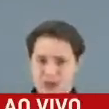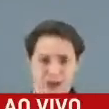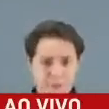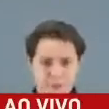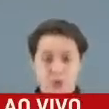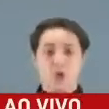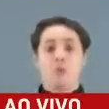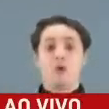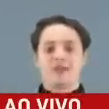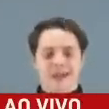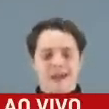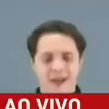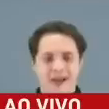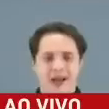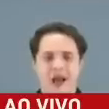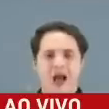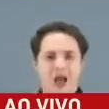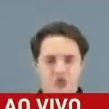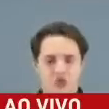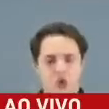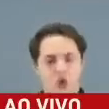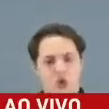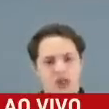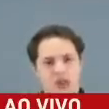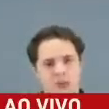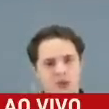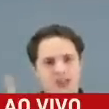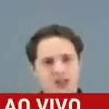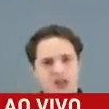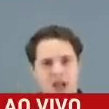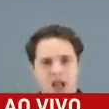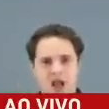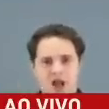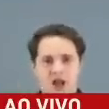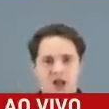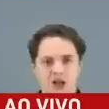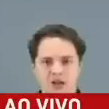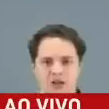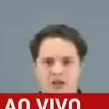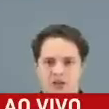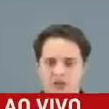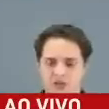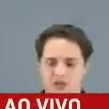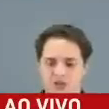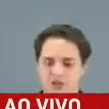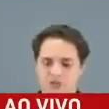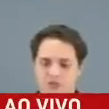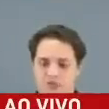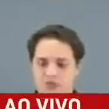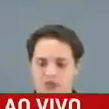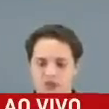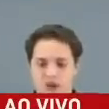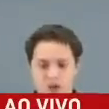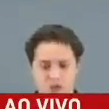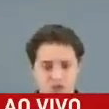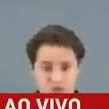por atos antidemocráticos, porque ele questionava com embaixadores e queria dizer ao mundo inteiro que aqui no Brasil não tinha democracia para que ele desse o